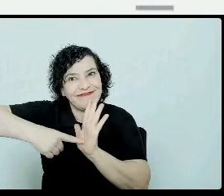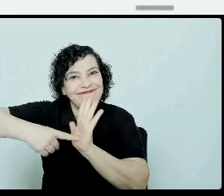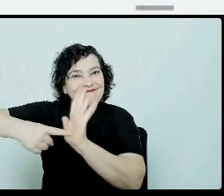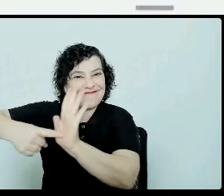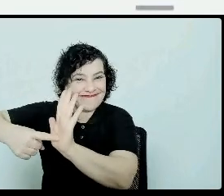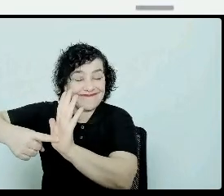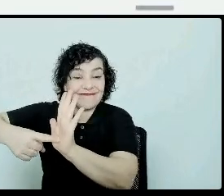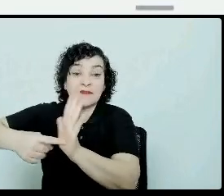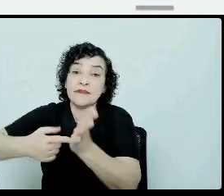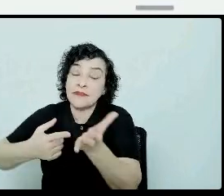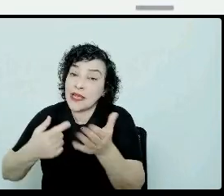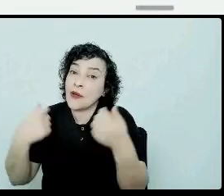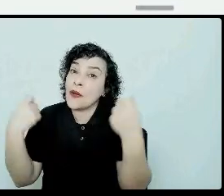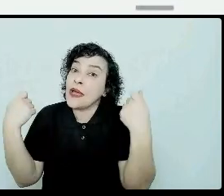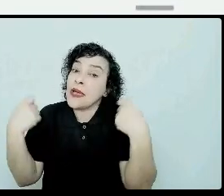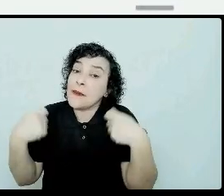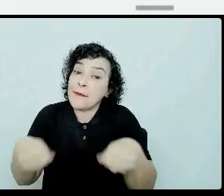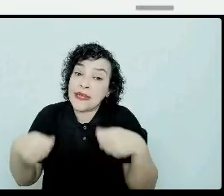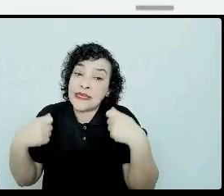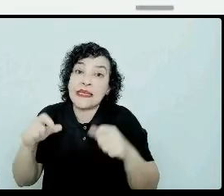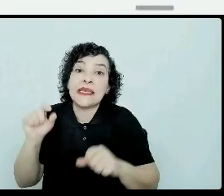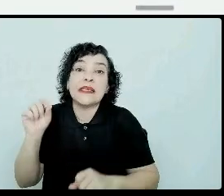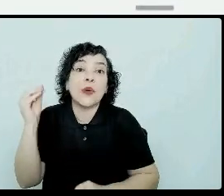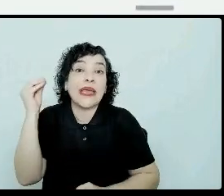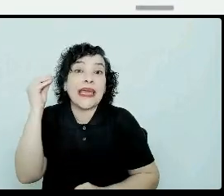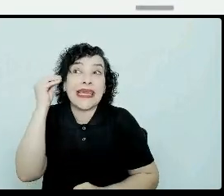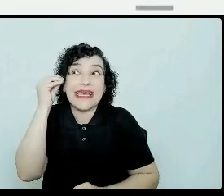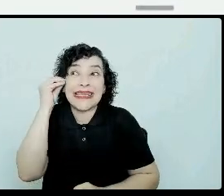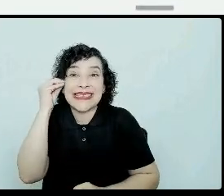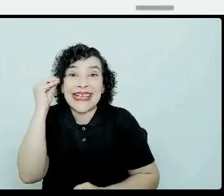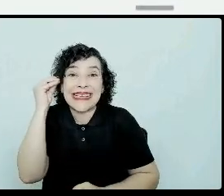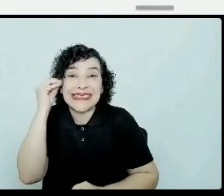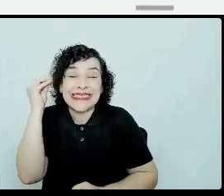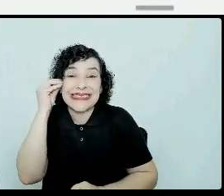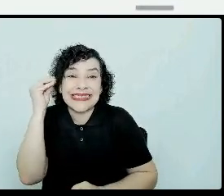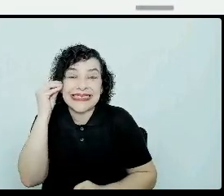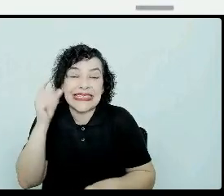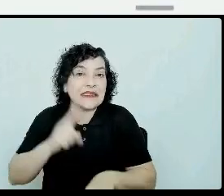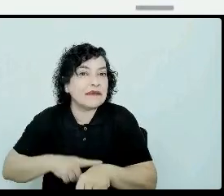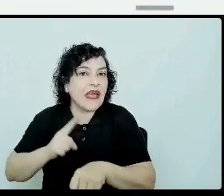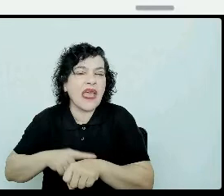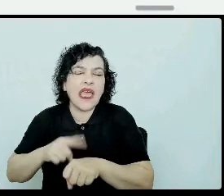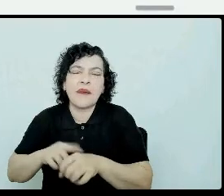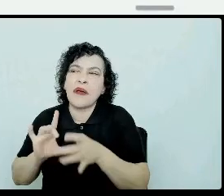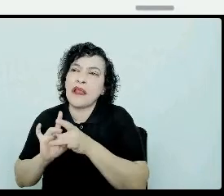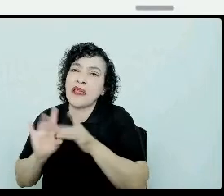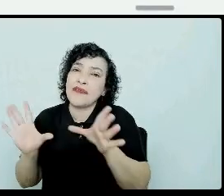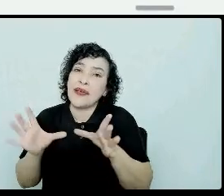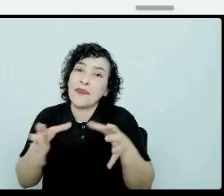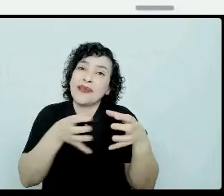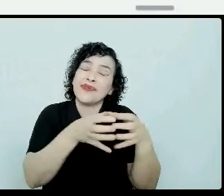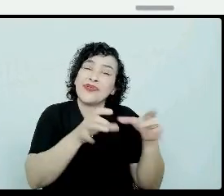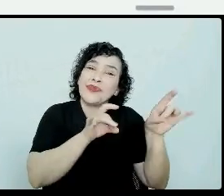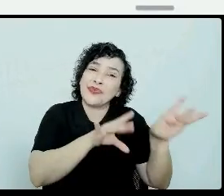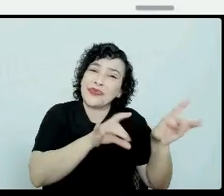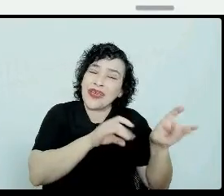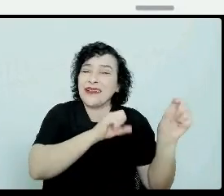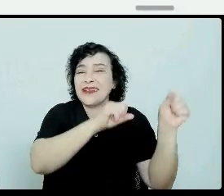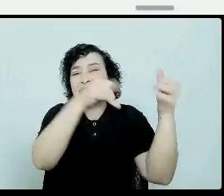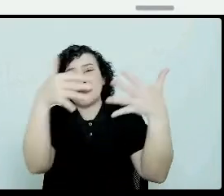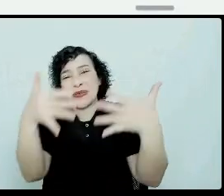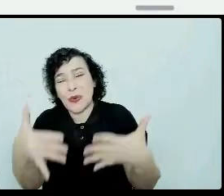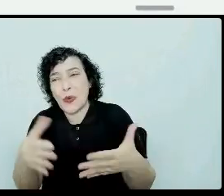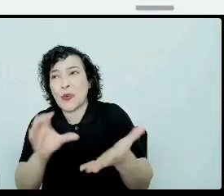é que as experiências não tenham tempo limite. Só que aí você foi lá conversar com o time técnico, e o time técnico levantou todas aquelas questões de